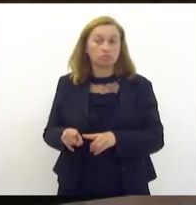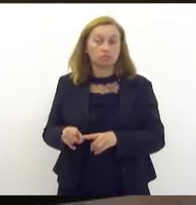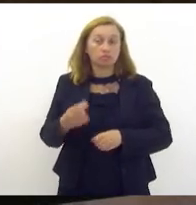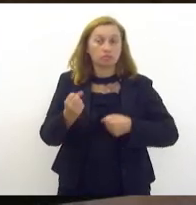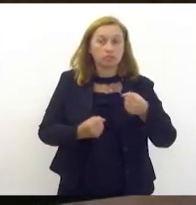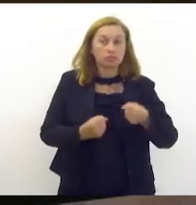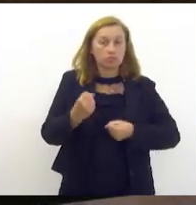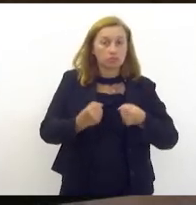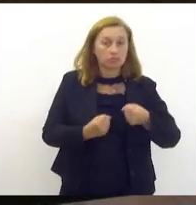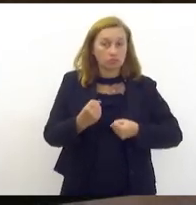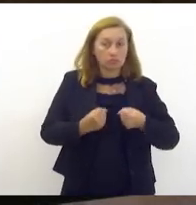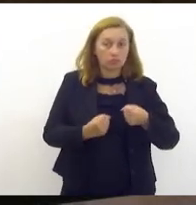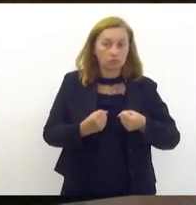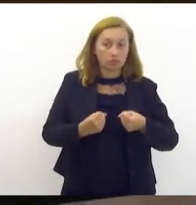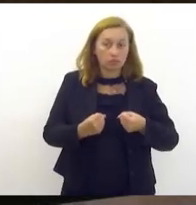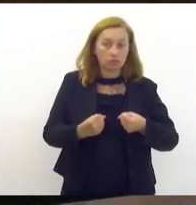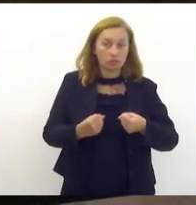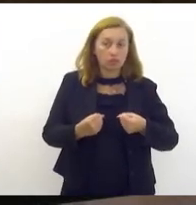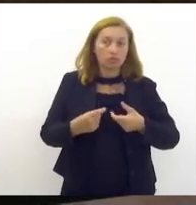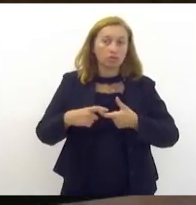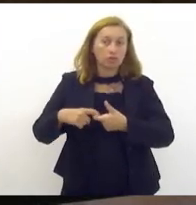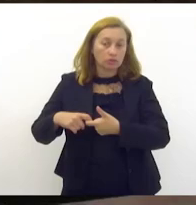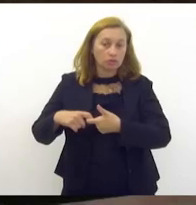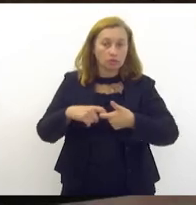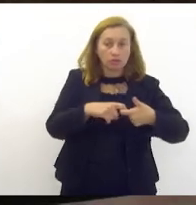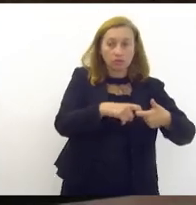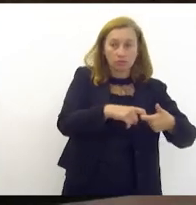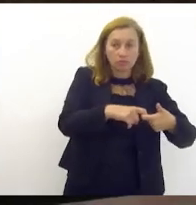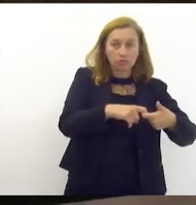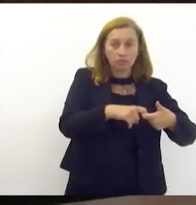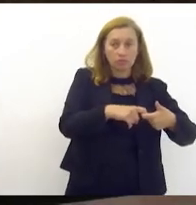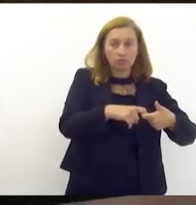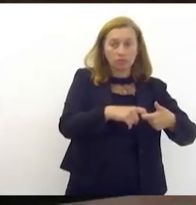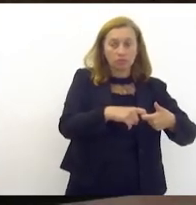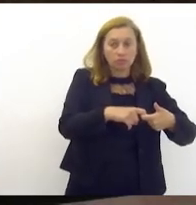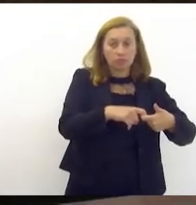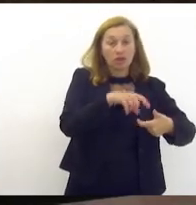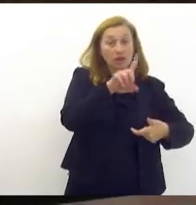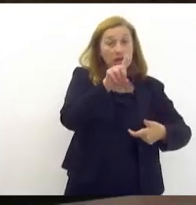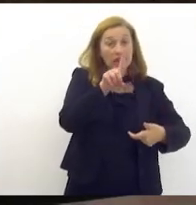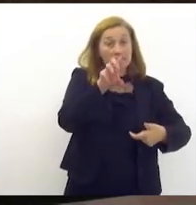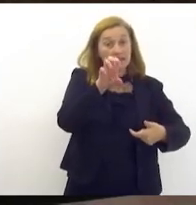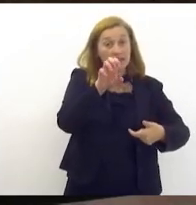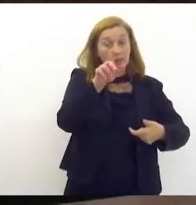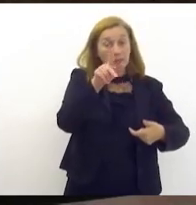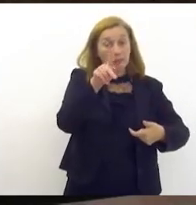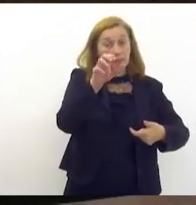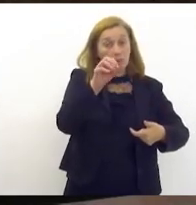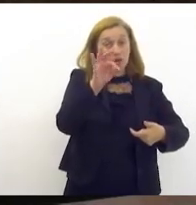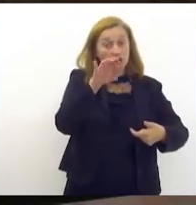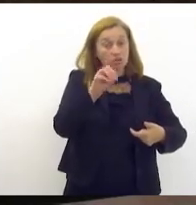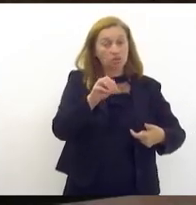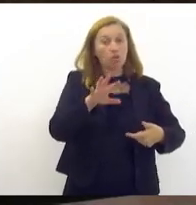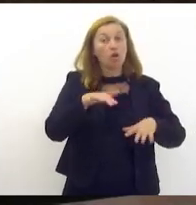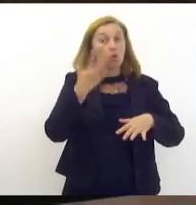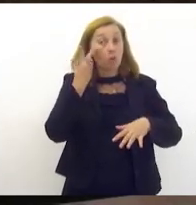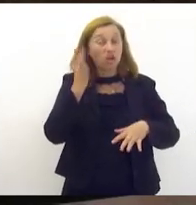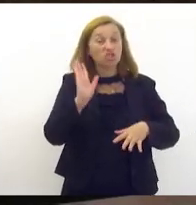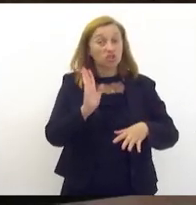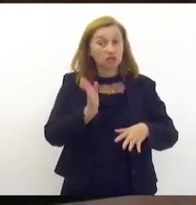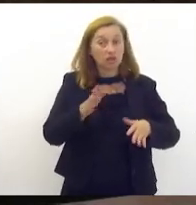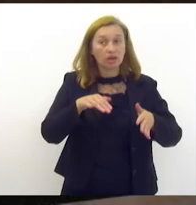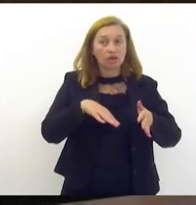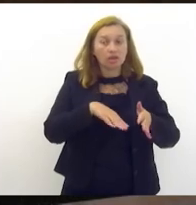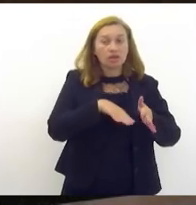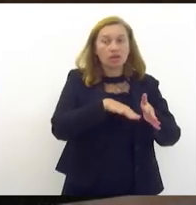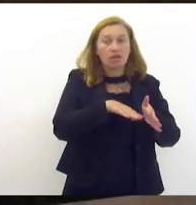do usuário, que a gente reboque o carro do usuário para dentro do depósito. Eu acho que se está andando na rua de